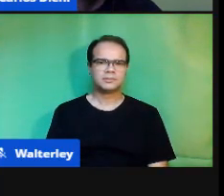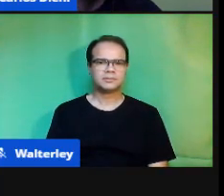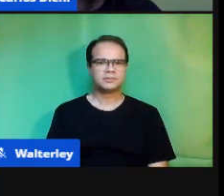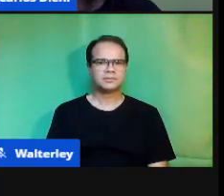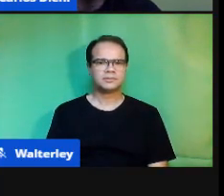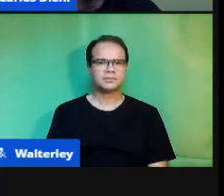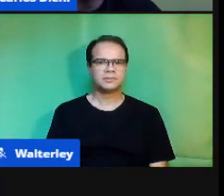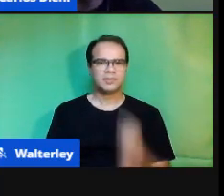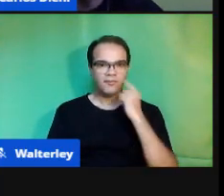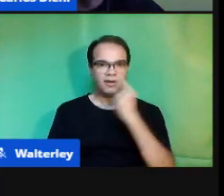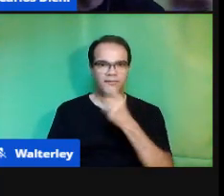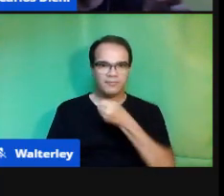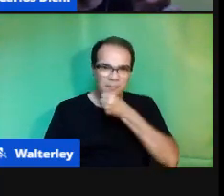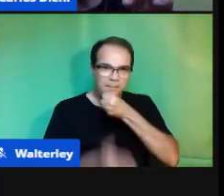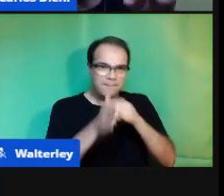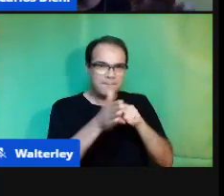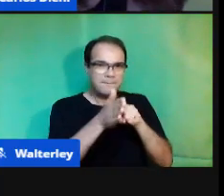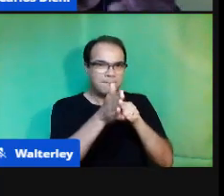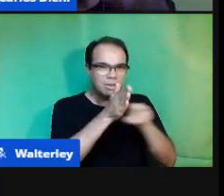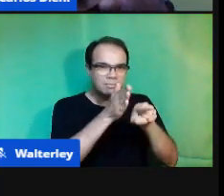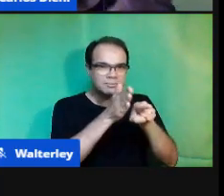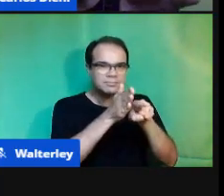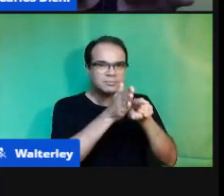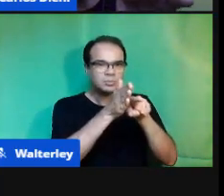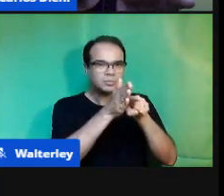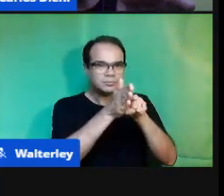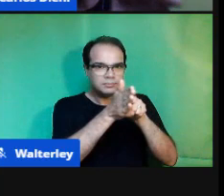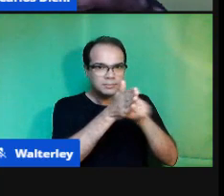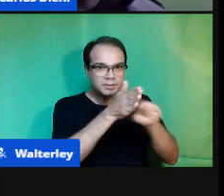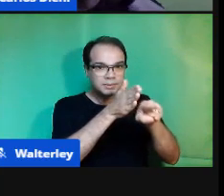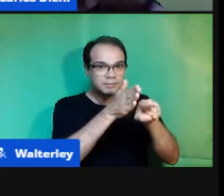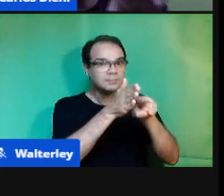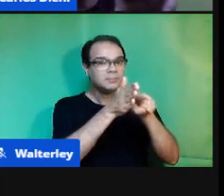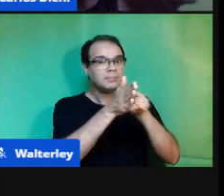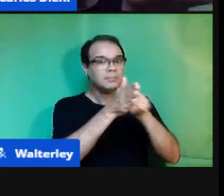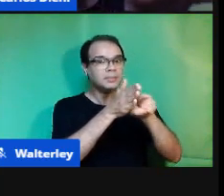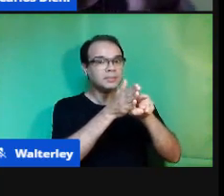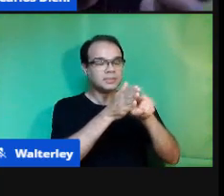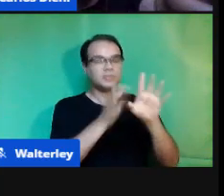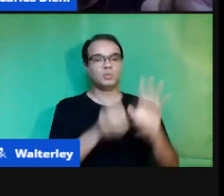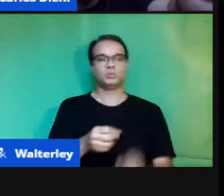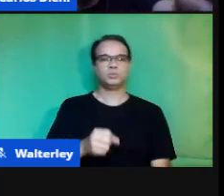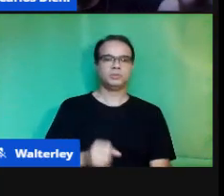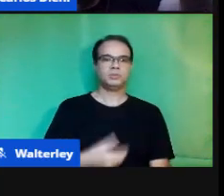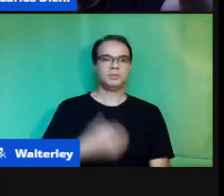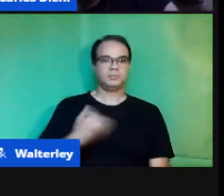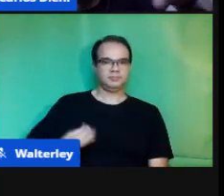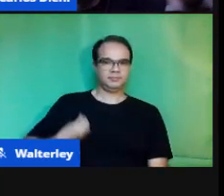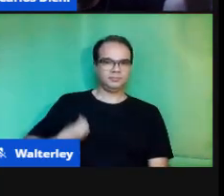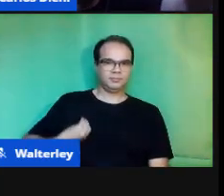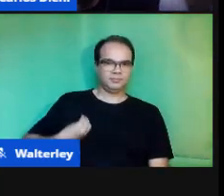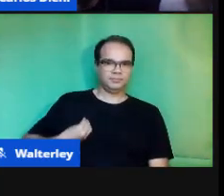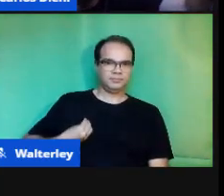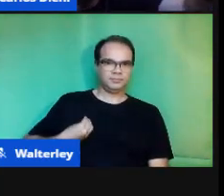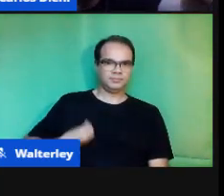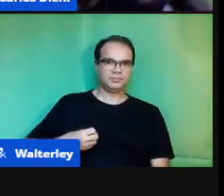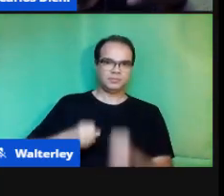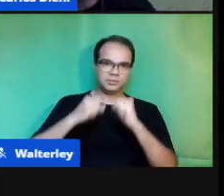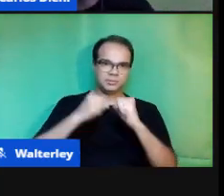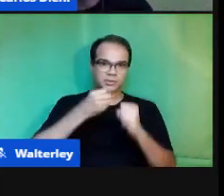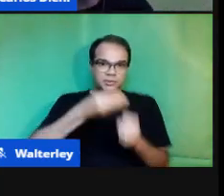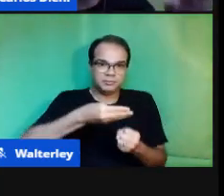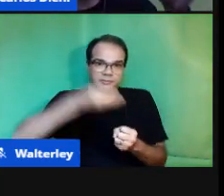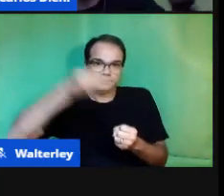Modo participativo. O modo participativo é aquele que o documentarista está presente de alguma forma, seja por trás da